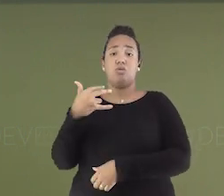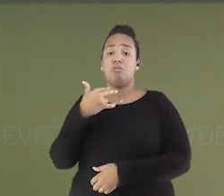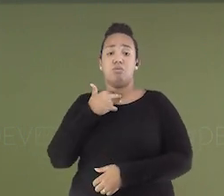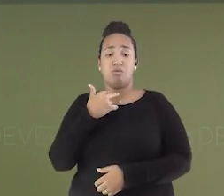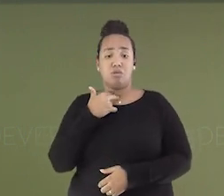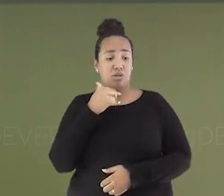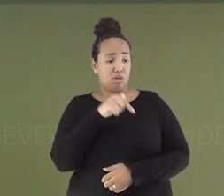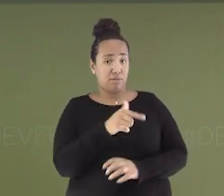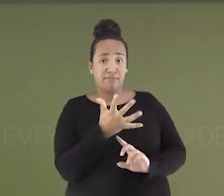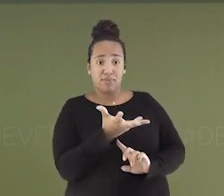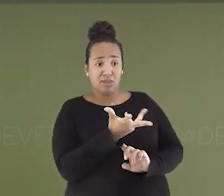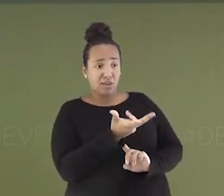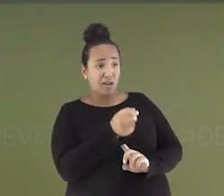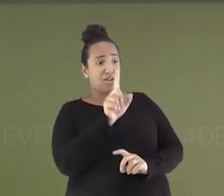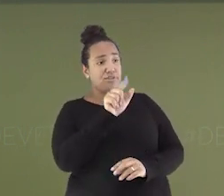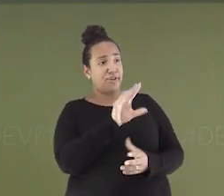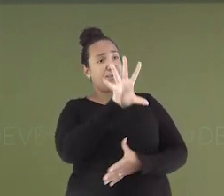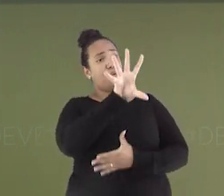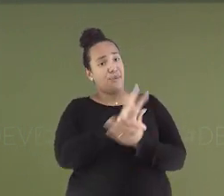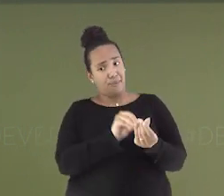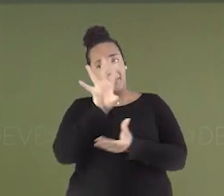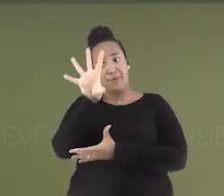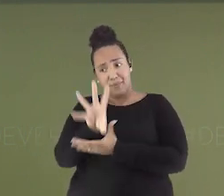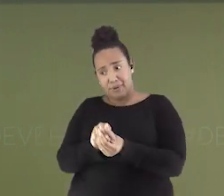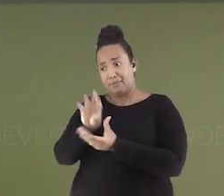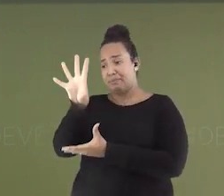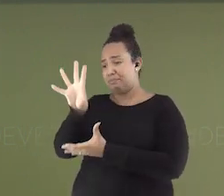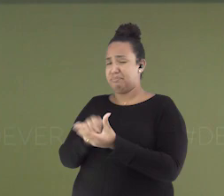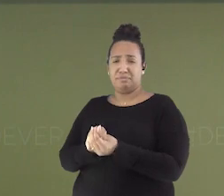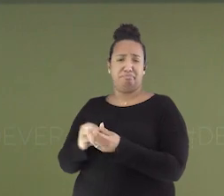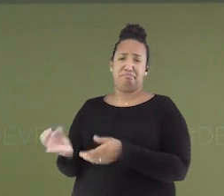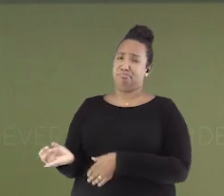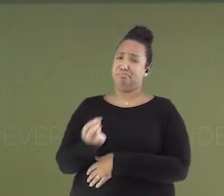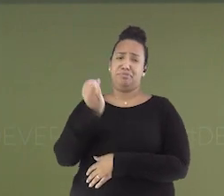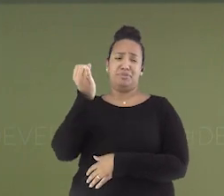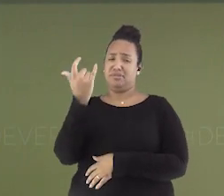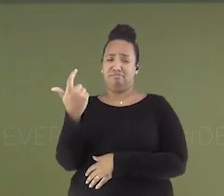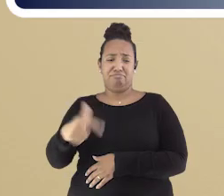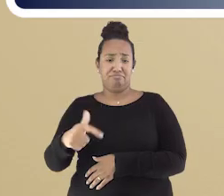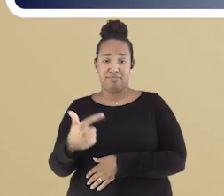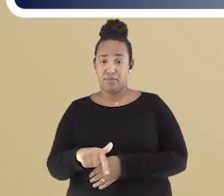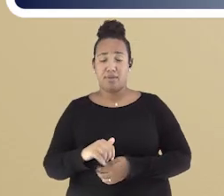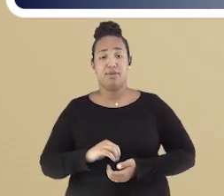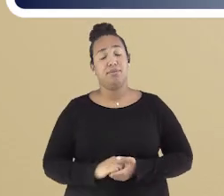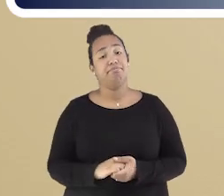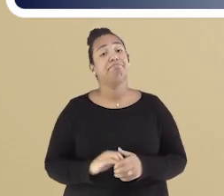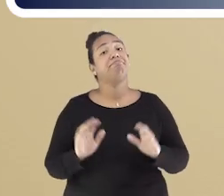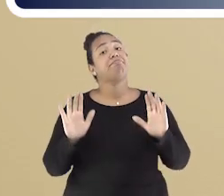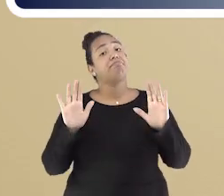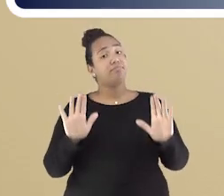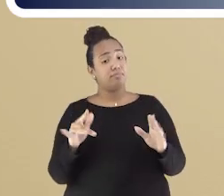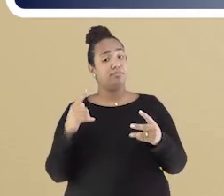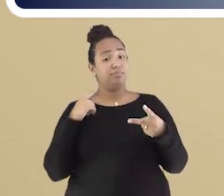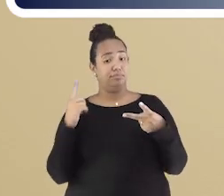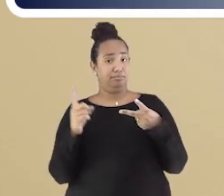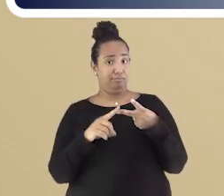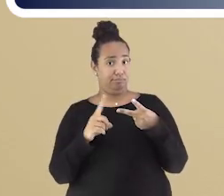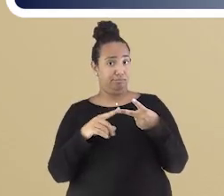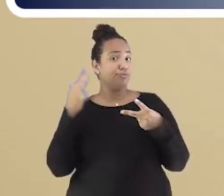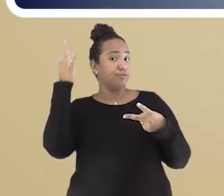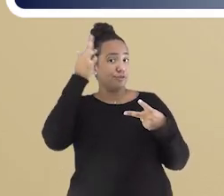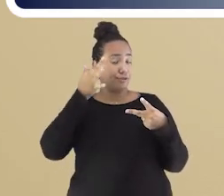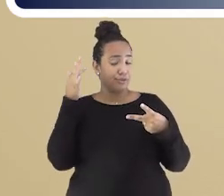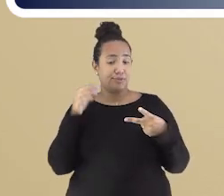tocar, a arte seria uma imitação da imitação, ou seja, sem utilidade prática. Por outro lado, outro